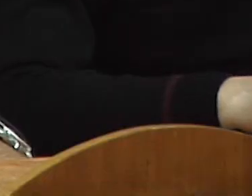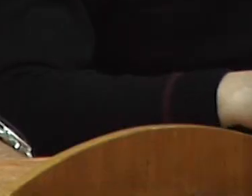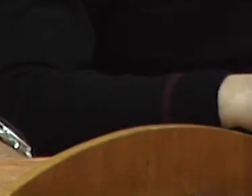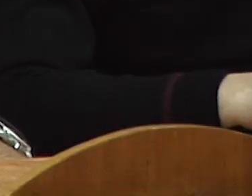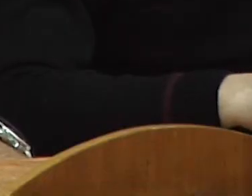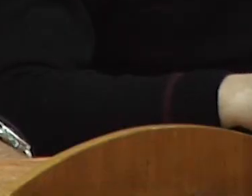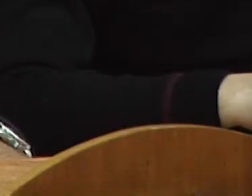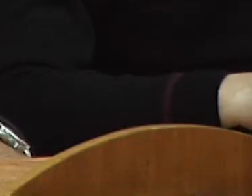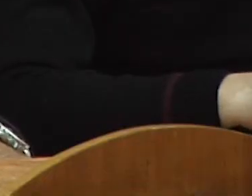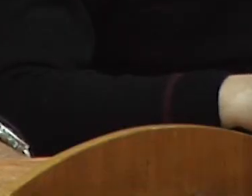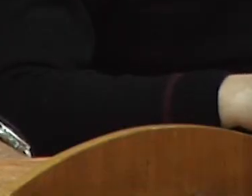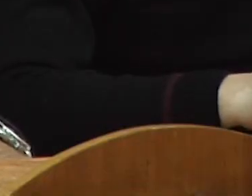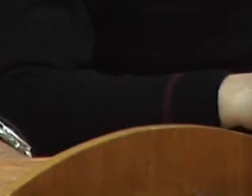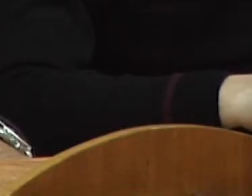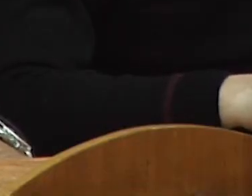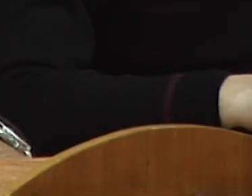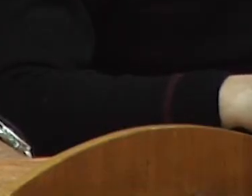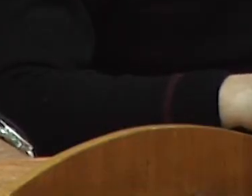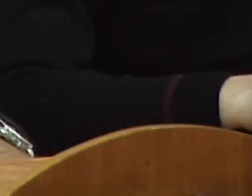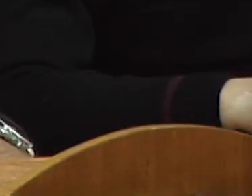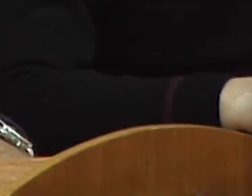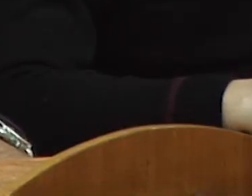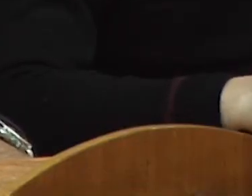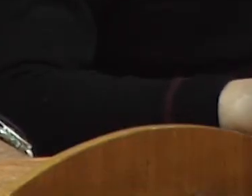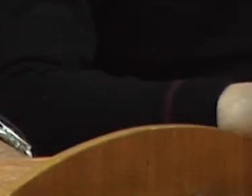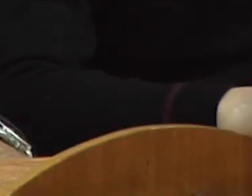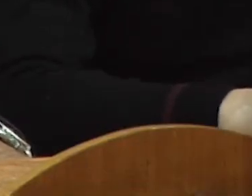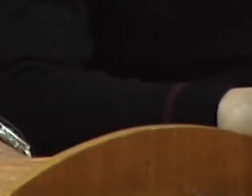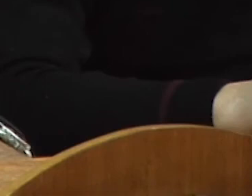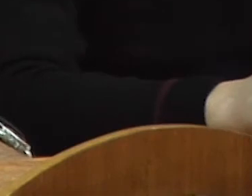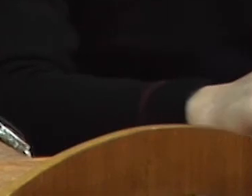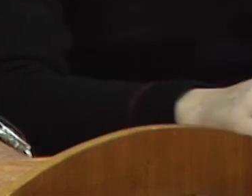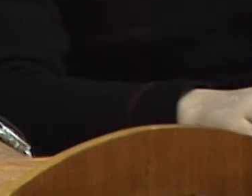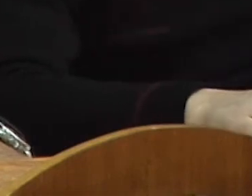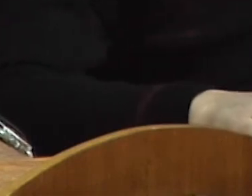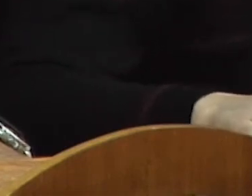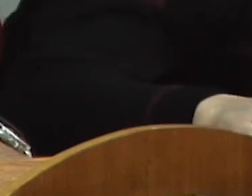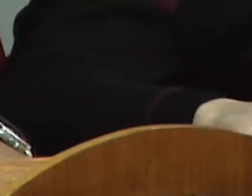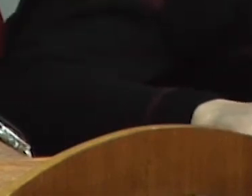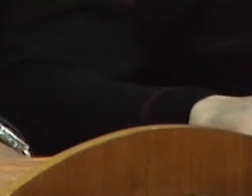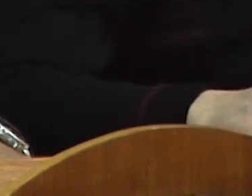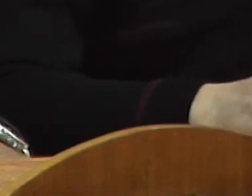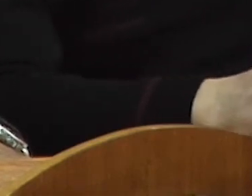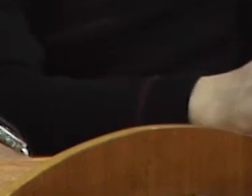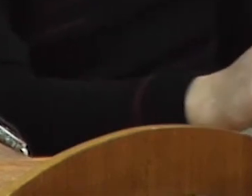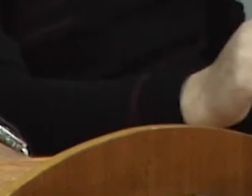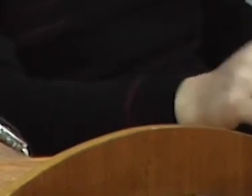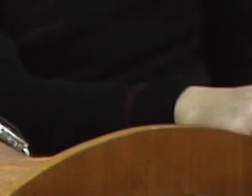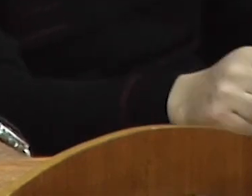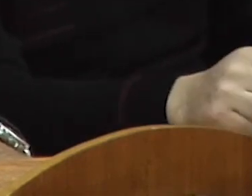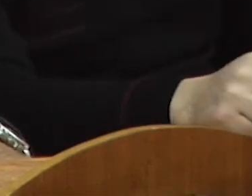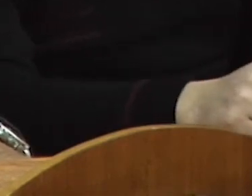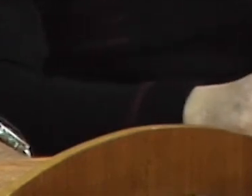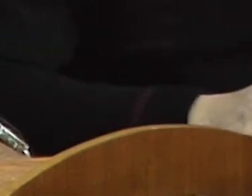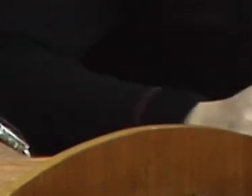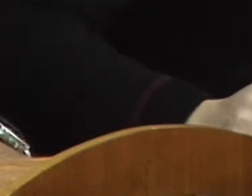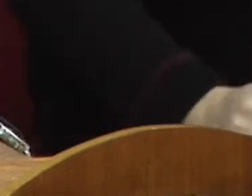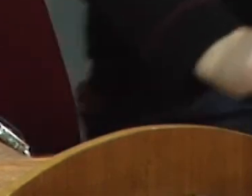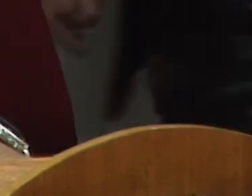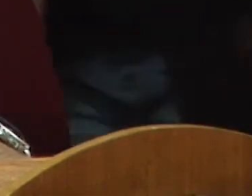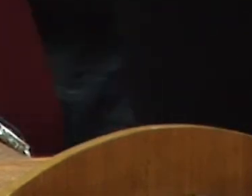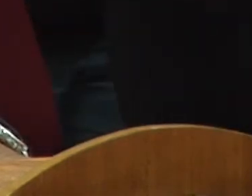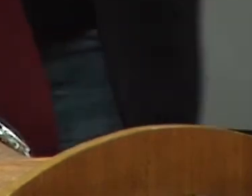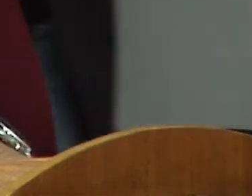Hilgue Rosseto. Obrigado e uma boa tarde, senhor. Com a palavra, o nobre colega vereador Flávio Barcelos abre mão do uso da palavra. Com a palavra, então, o vereador